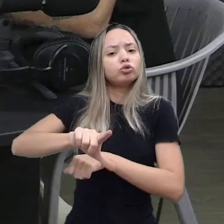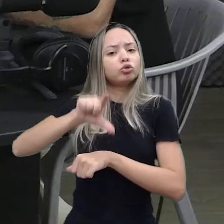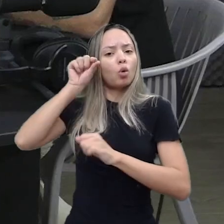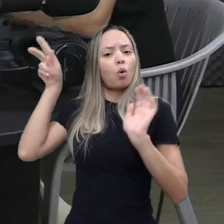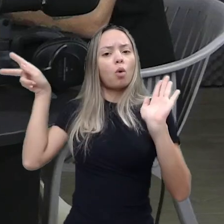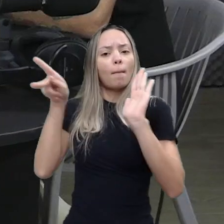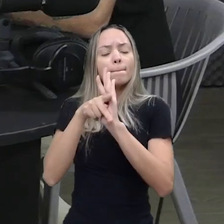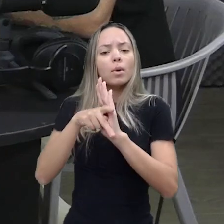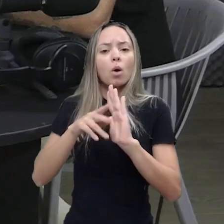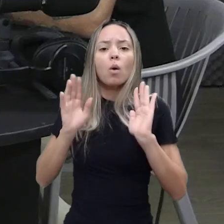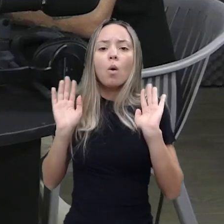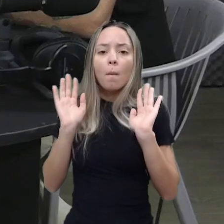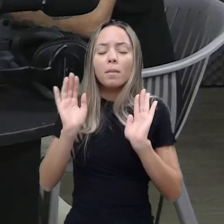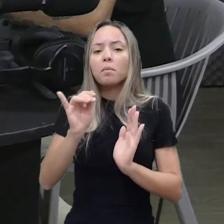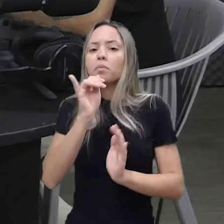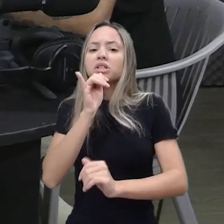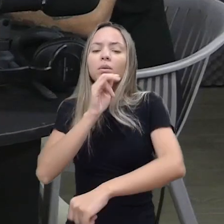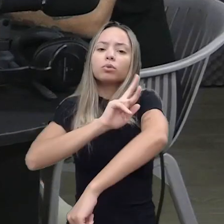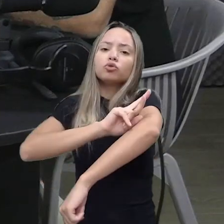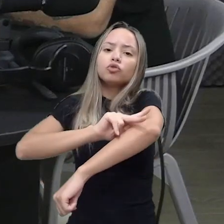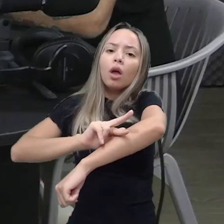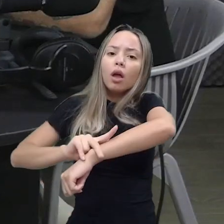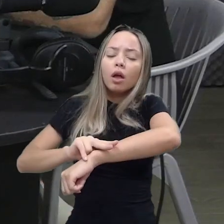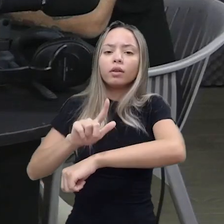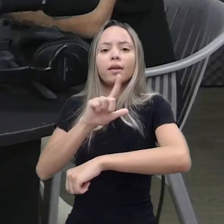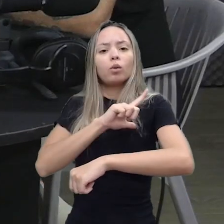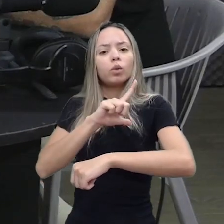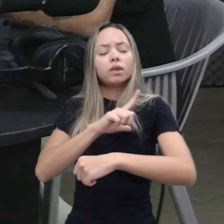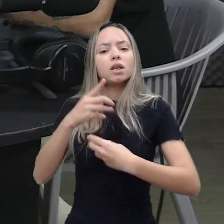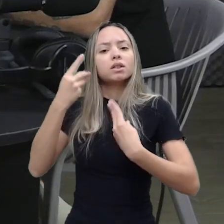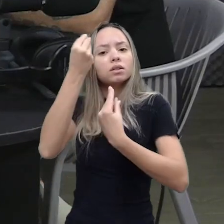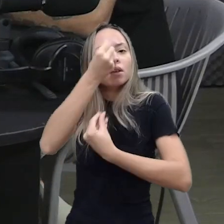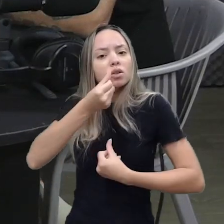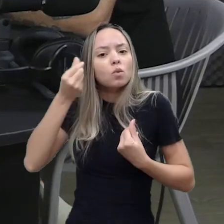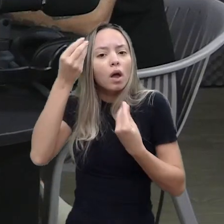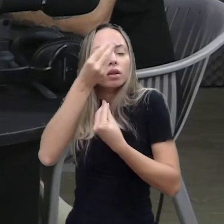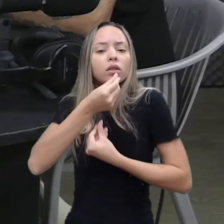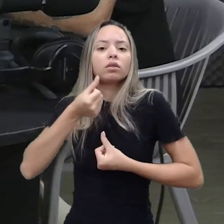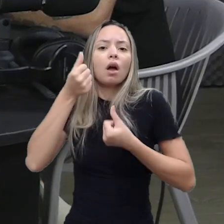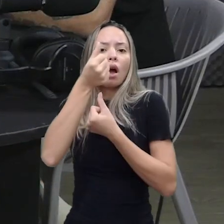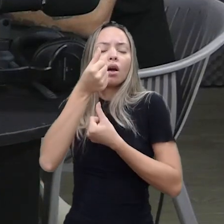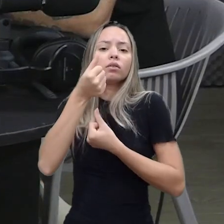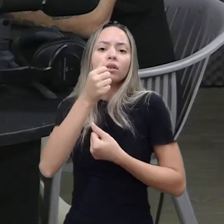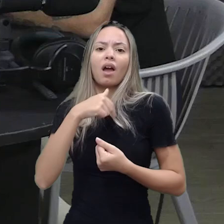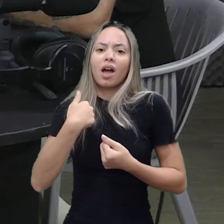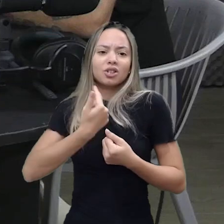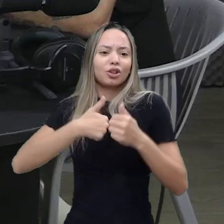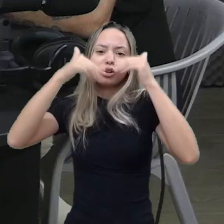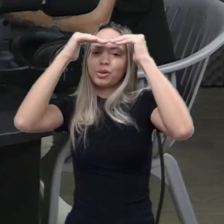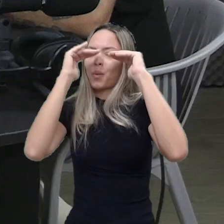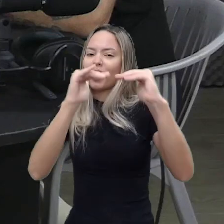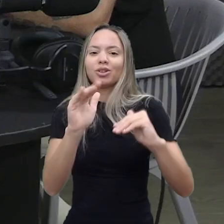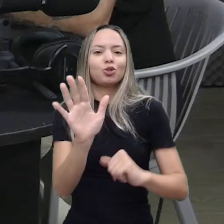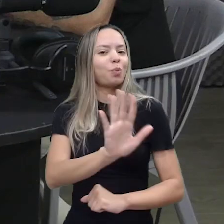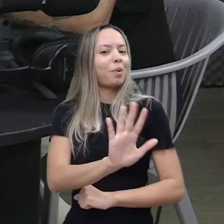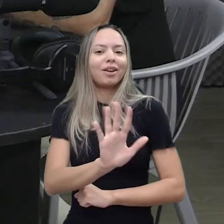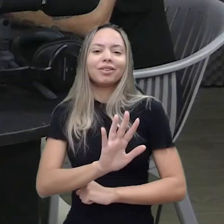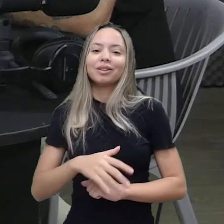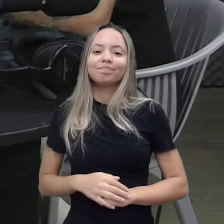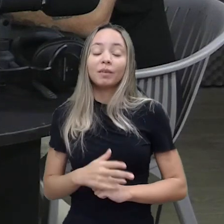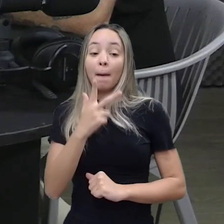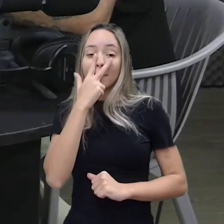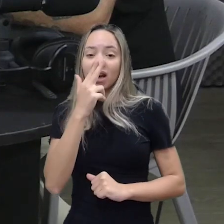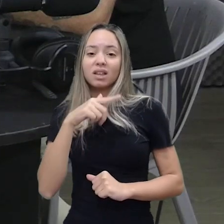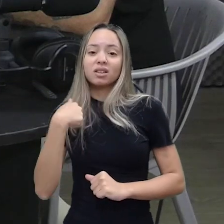de gênero, né, de ter sexualidade. A gente não está respeitando esse sujeito, a gente está encarando ele como um